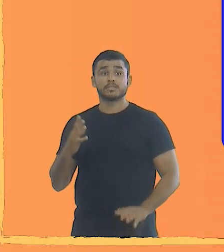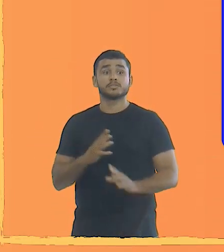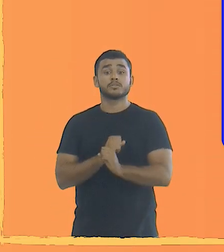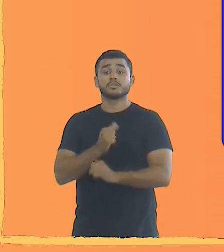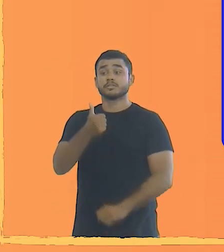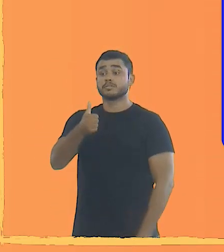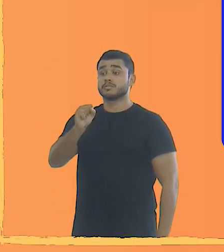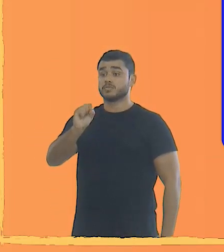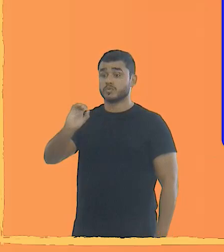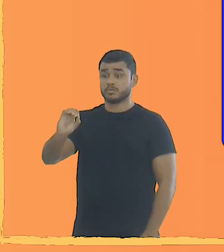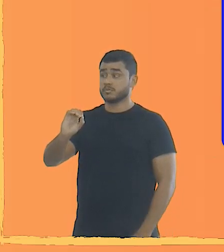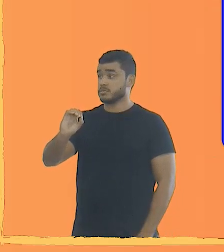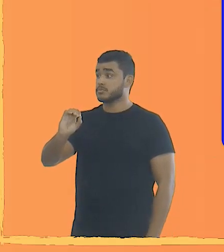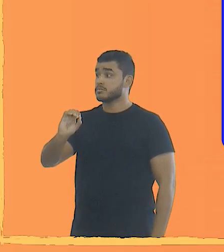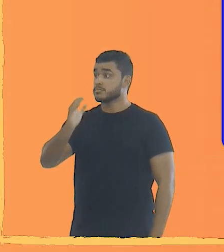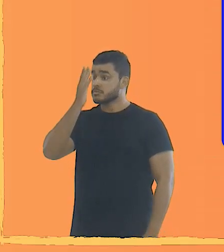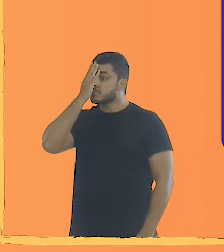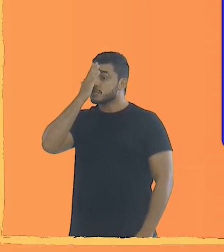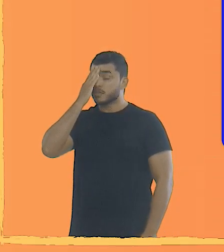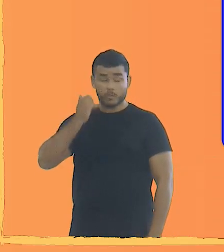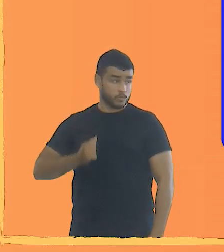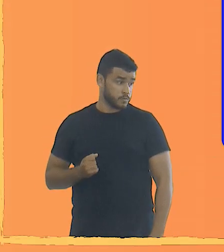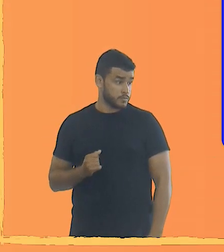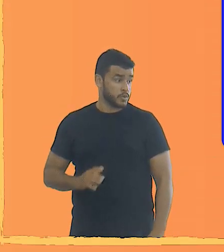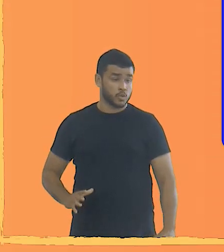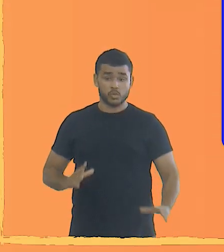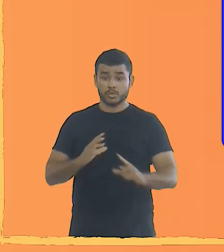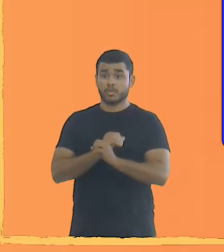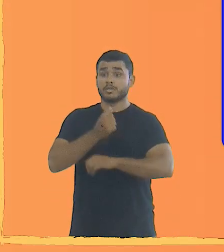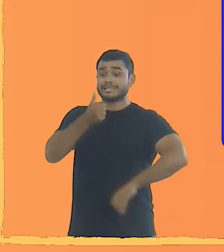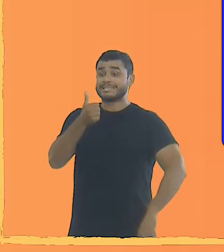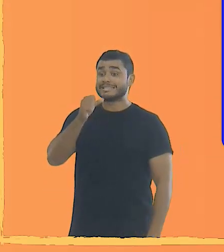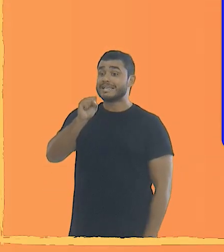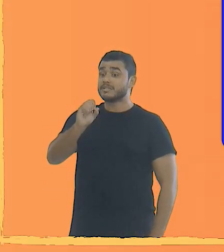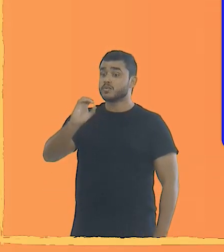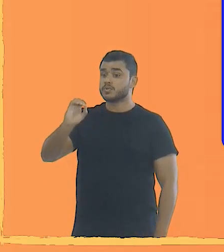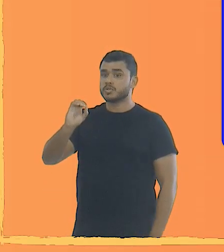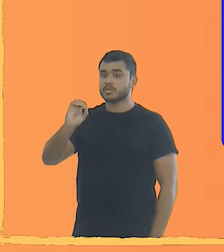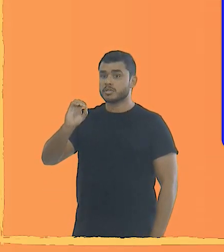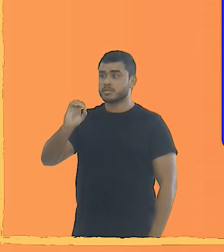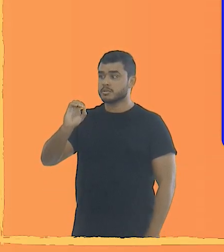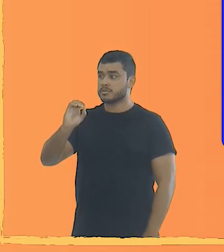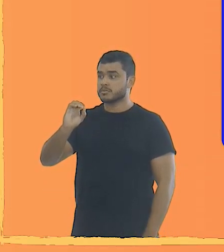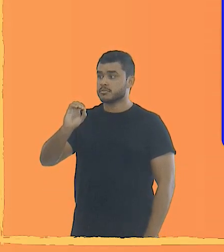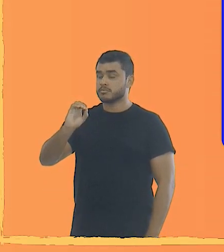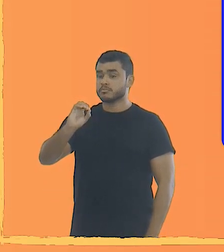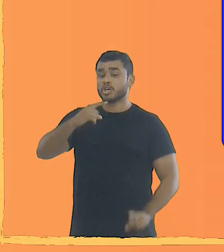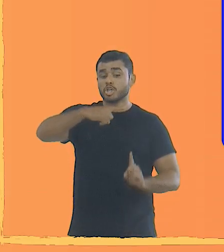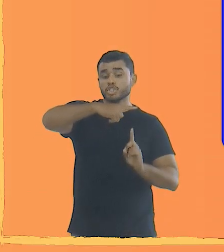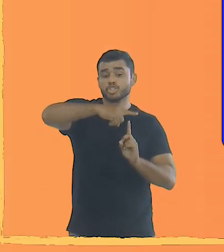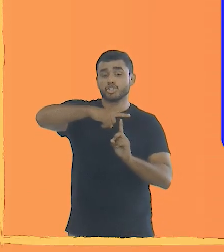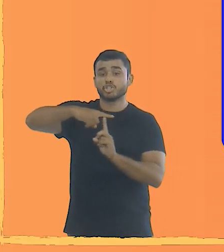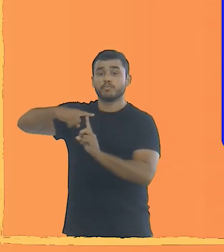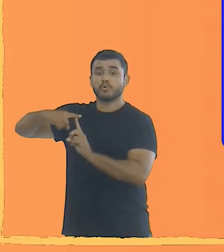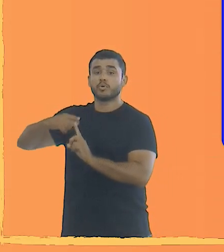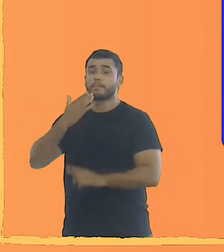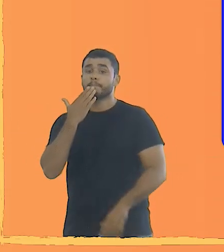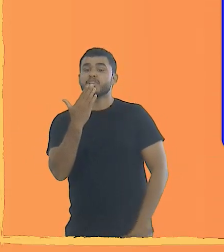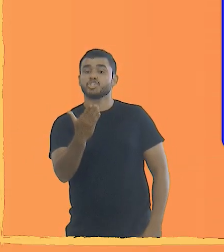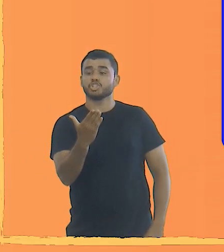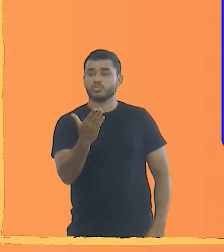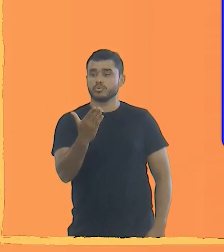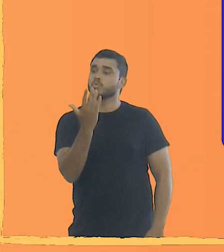esse cardápio me oferece 180 possibilidades. Mas a pergunta da questão